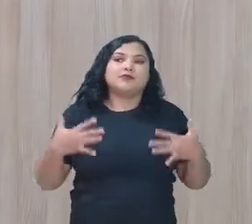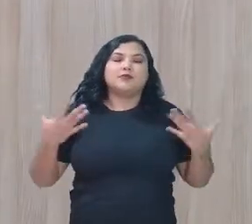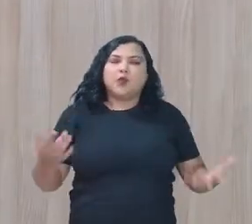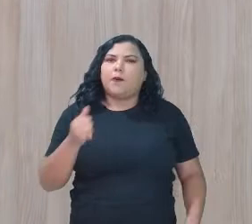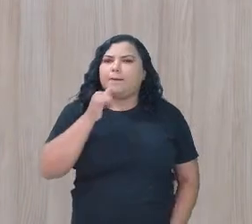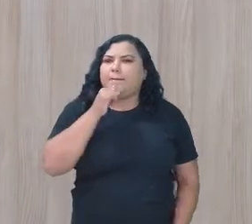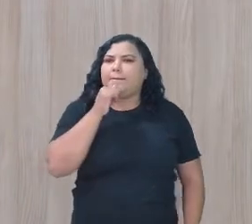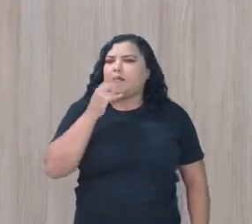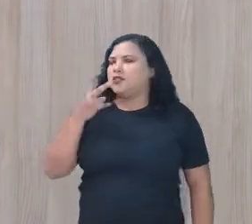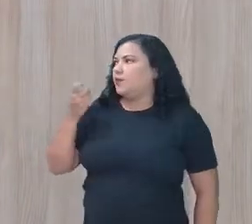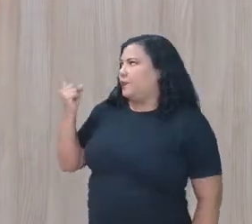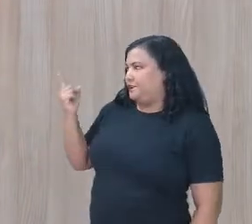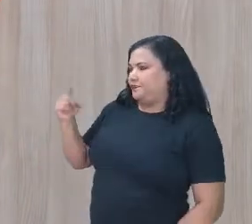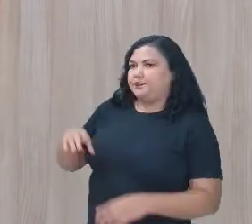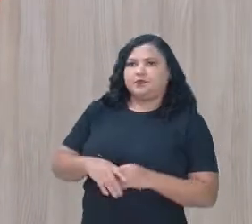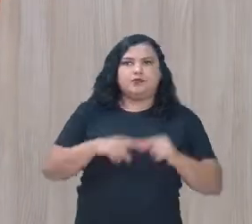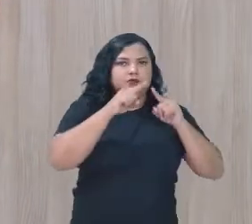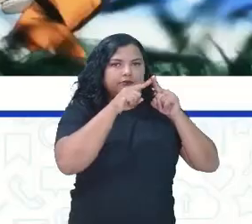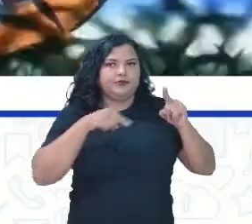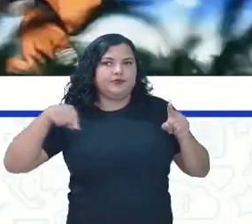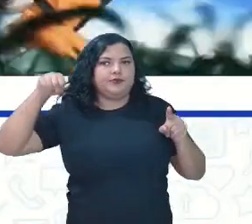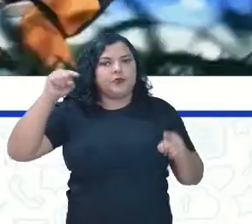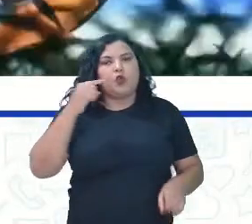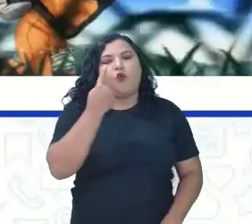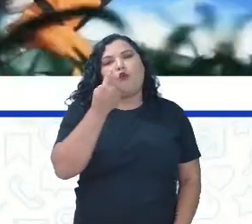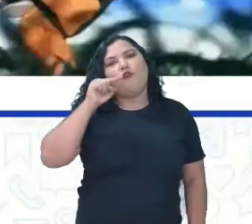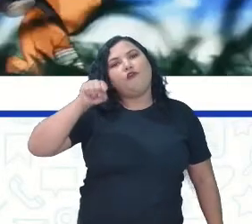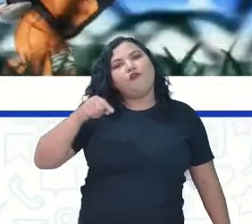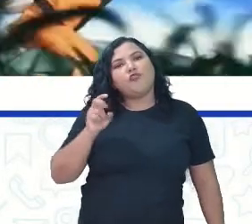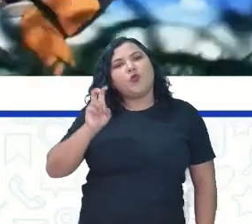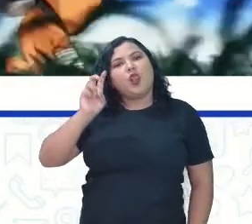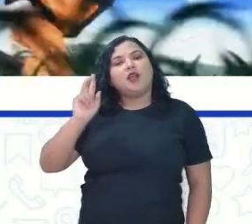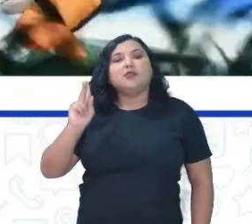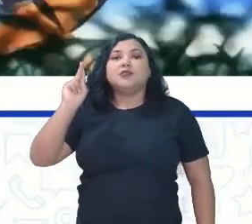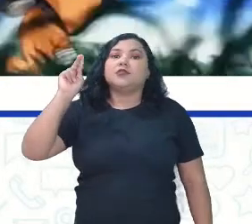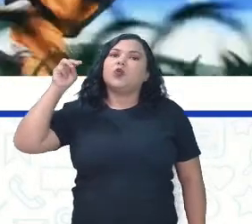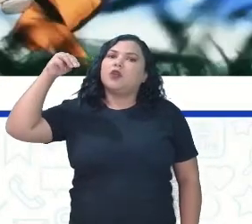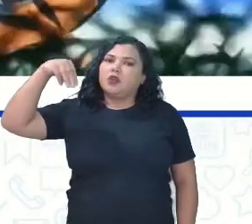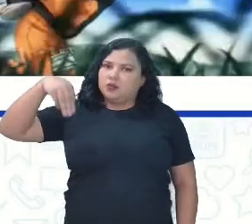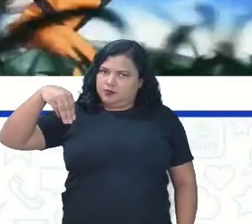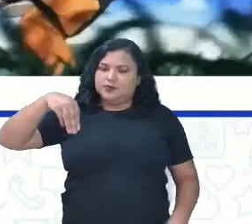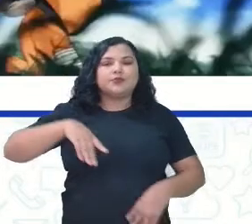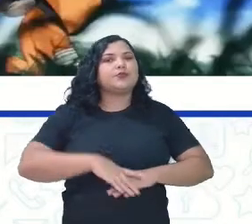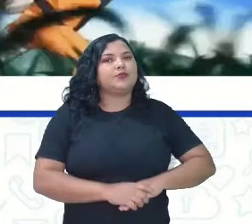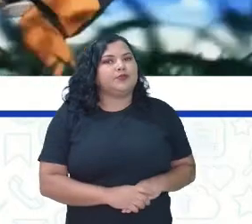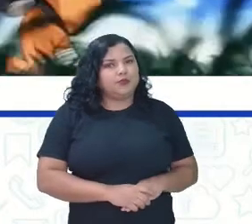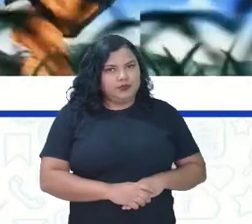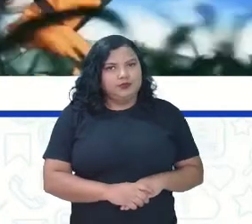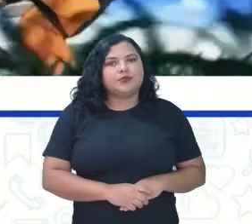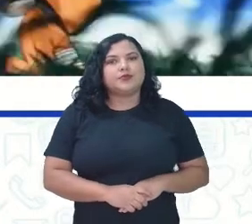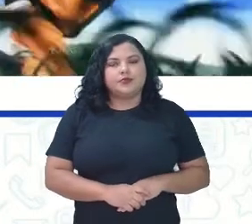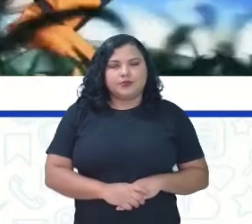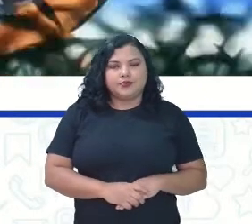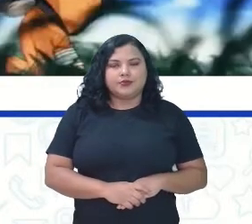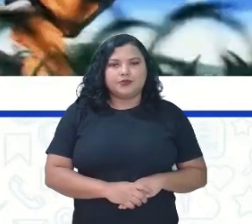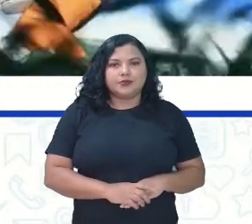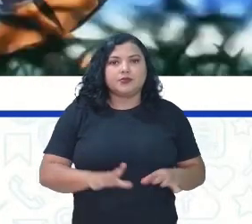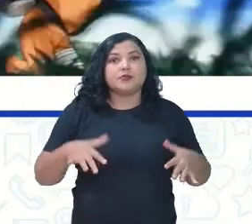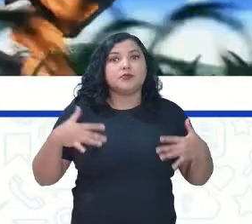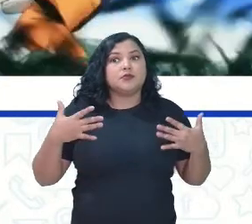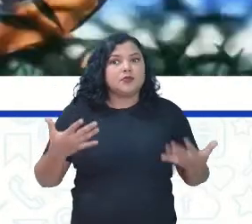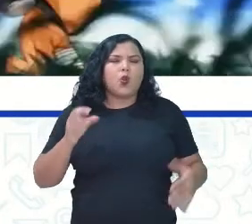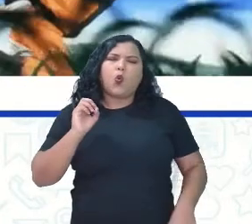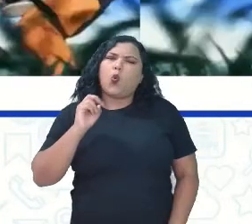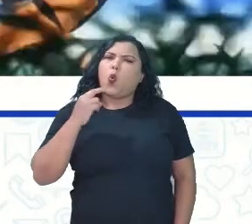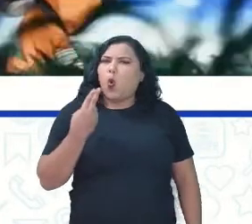Então, a gente colocou aqui uma distância, eu coloquei aqui no quadro uma distância de 1,5 km, tá? 1,5